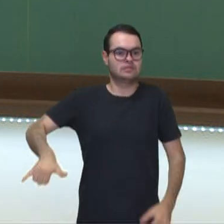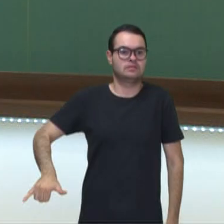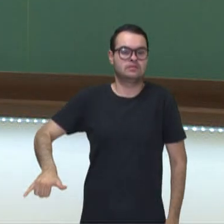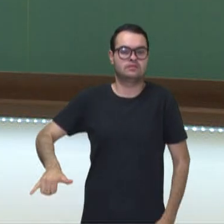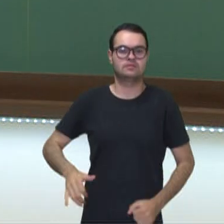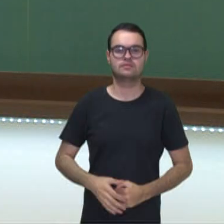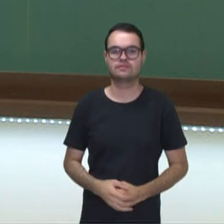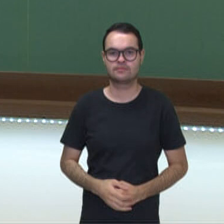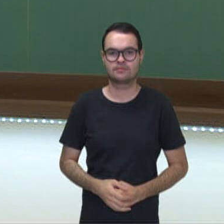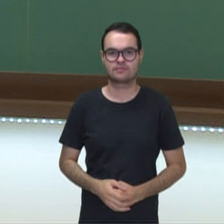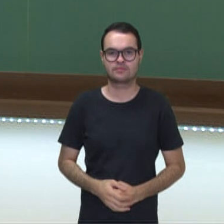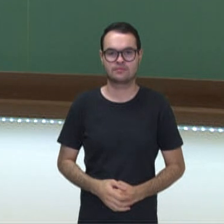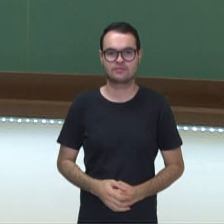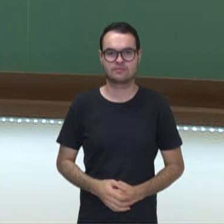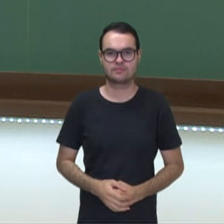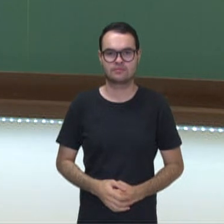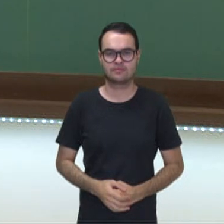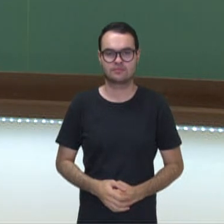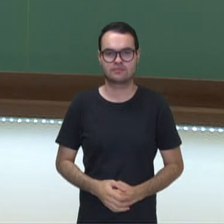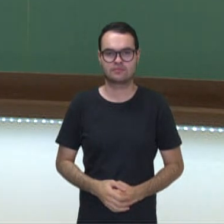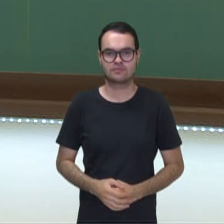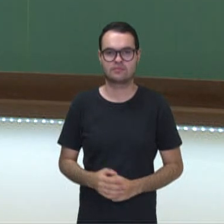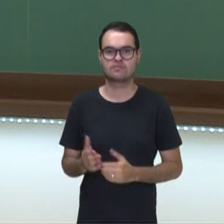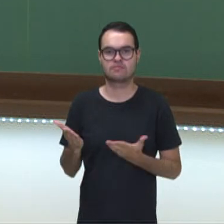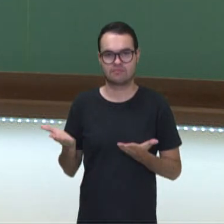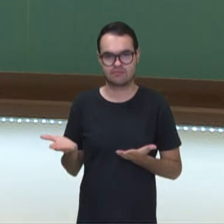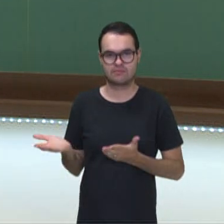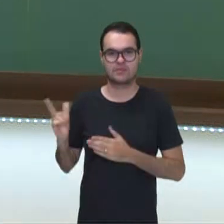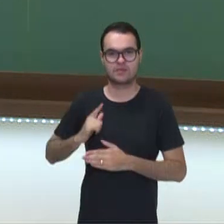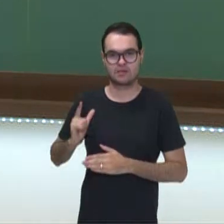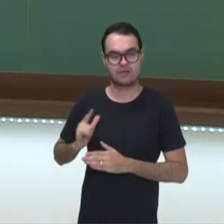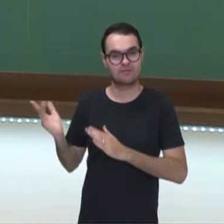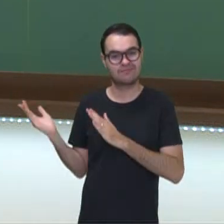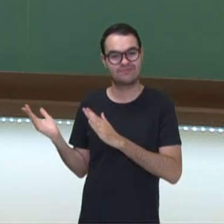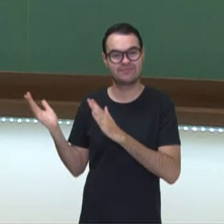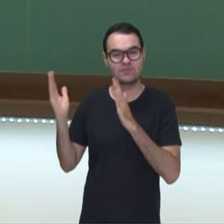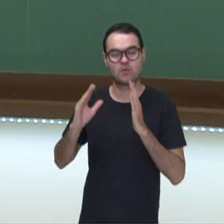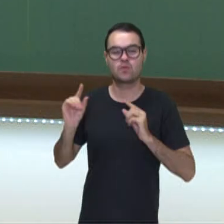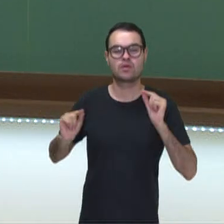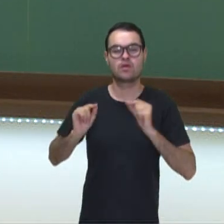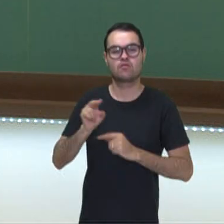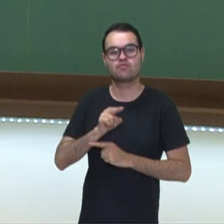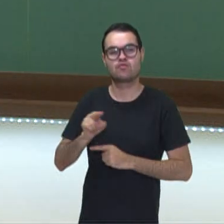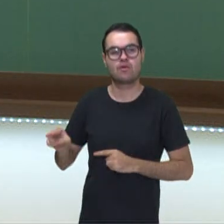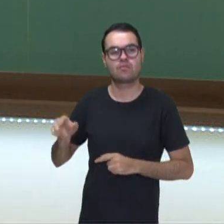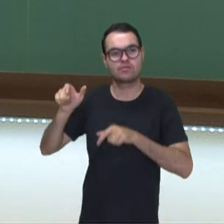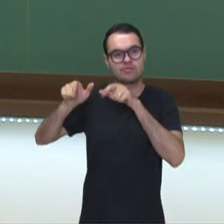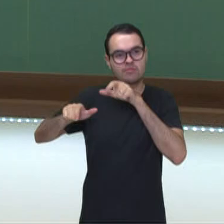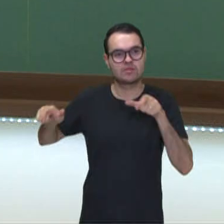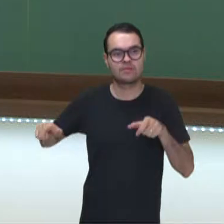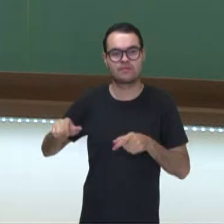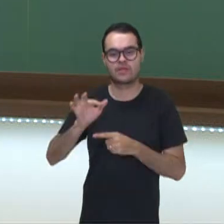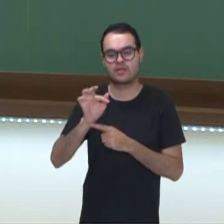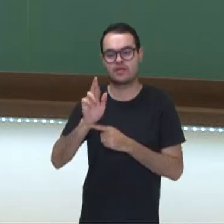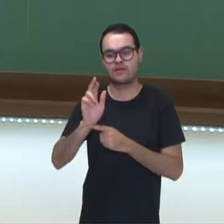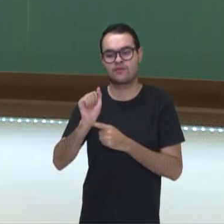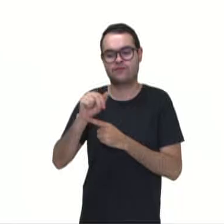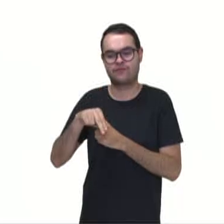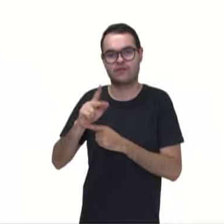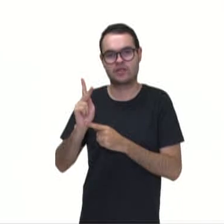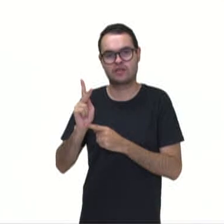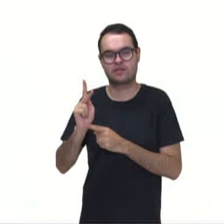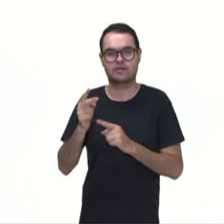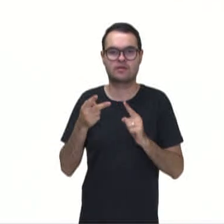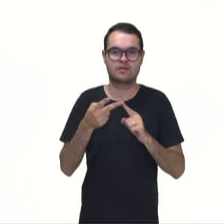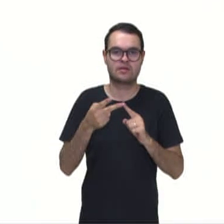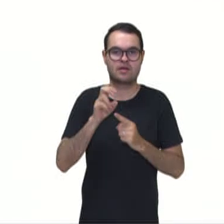discurso, né? E finalmente à esquerda, no canto superior, nós temos o nome desses personagens, Frank e Ernest. Pois bem,